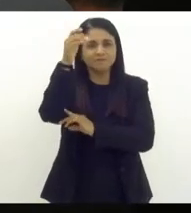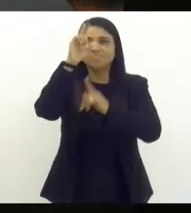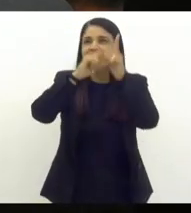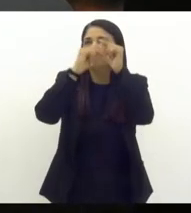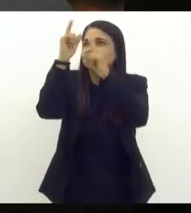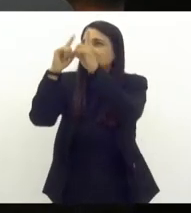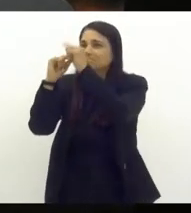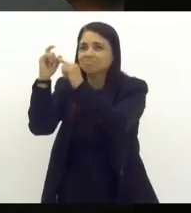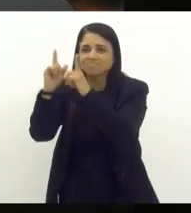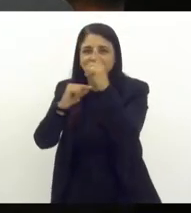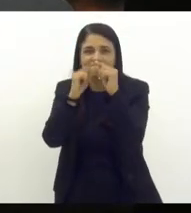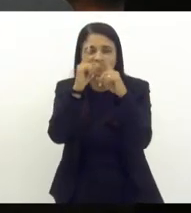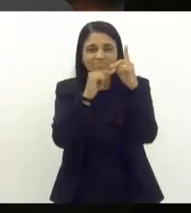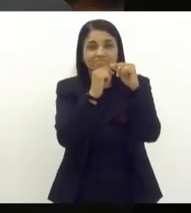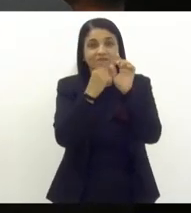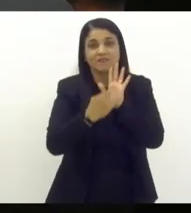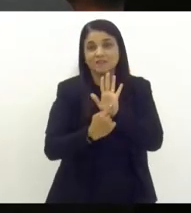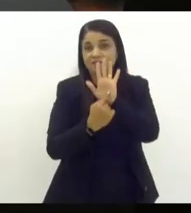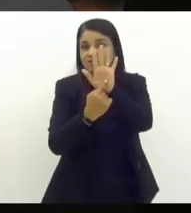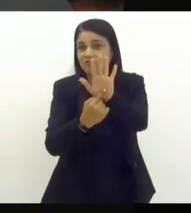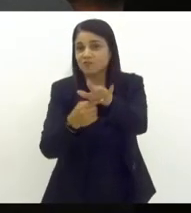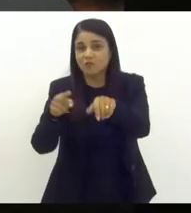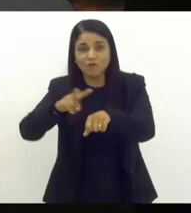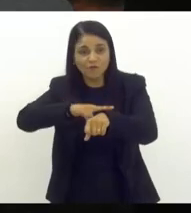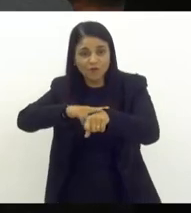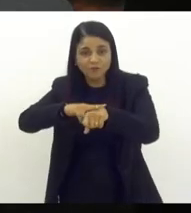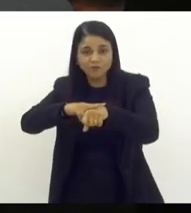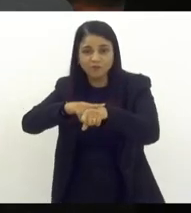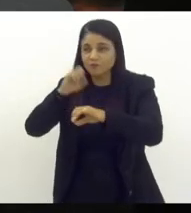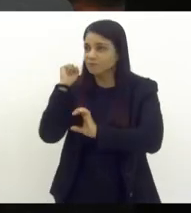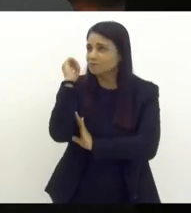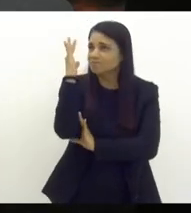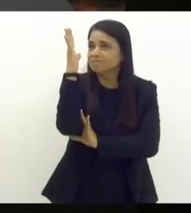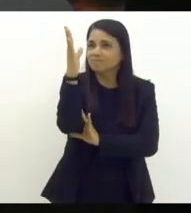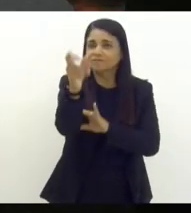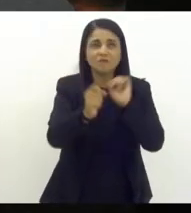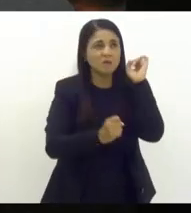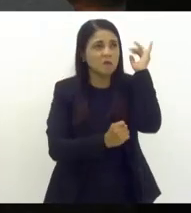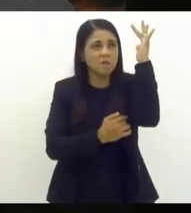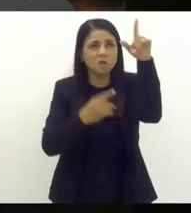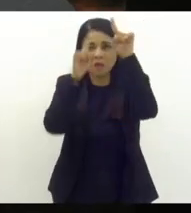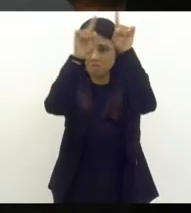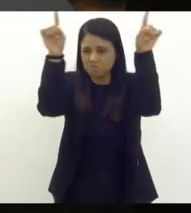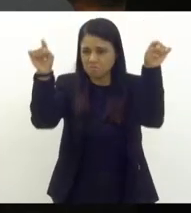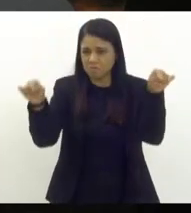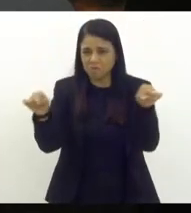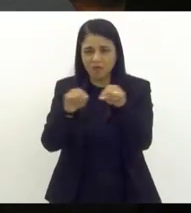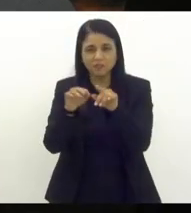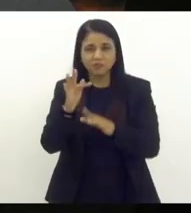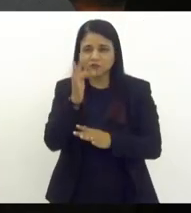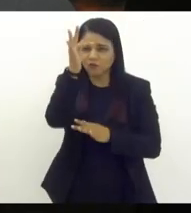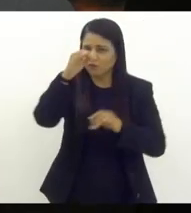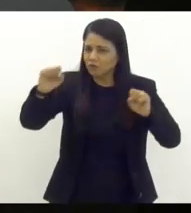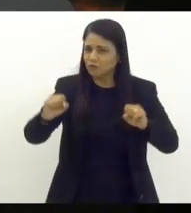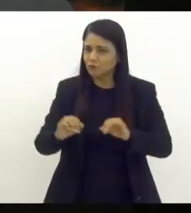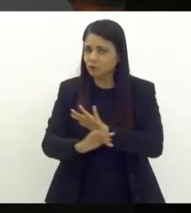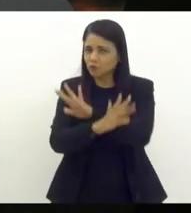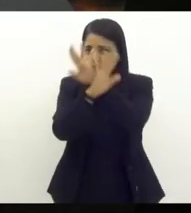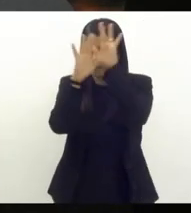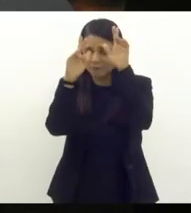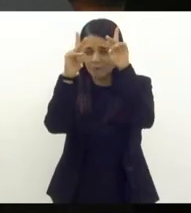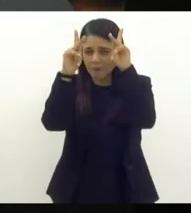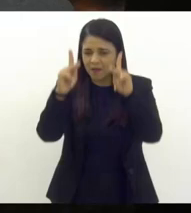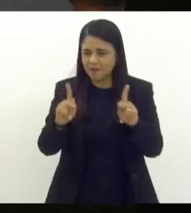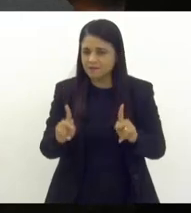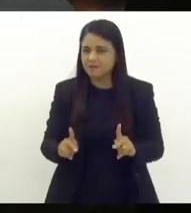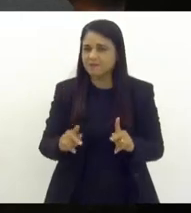ostentas estrelado de comde louro desta flâmula paz no futuro e glória